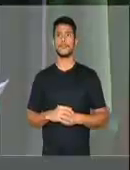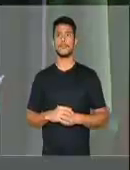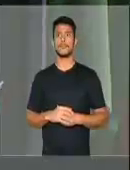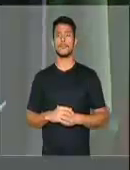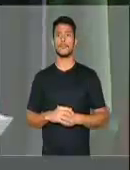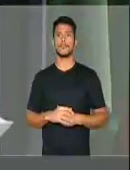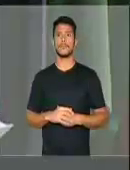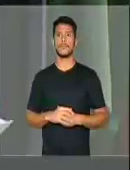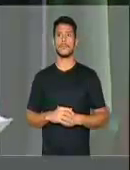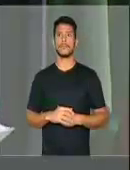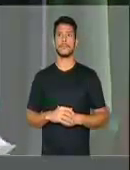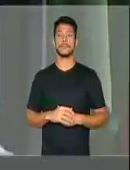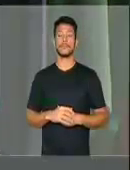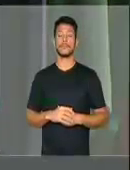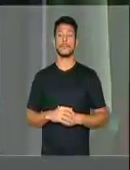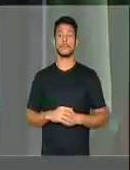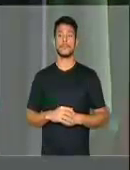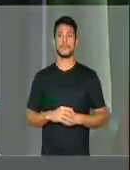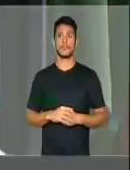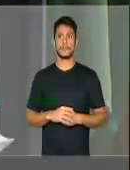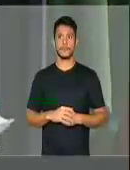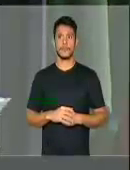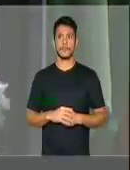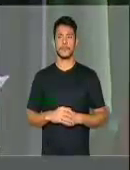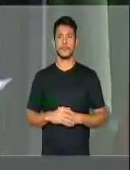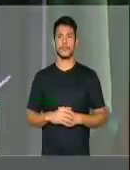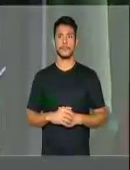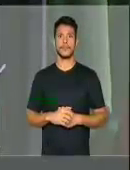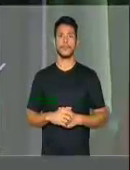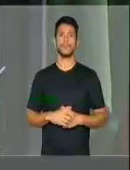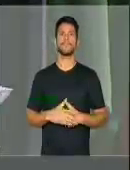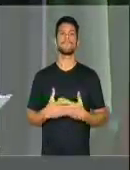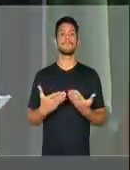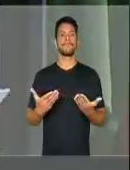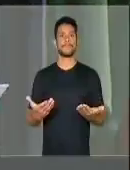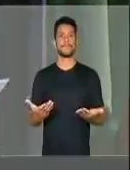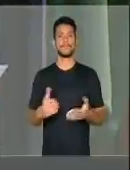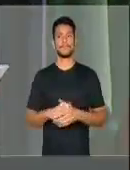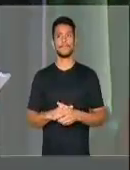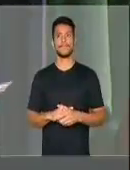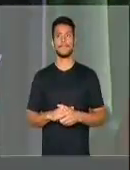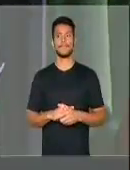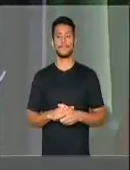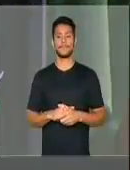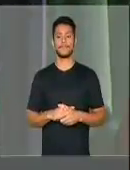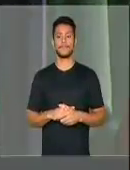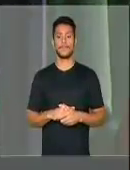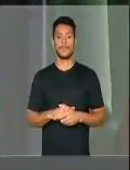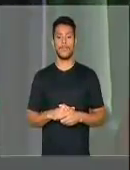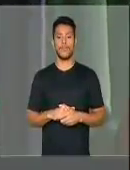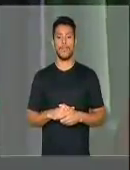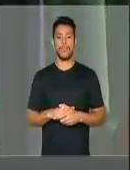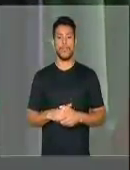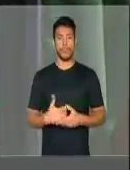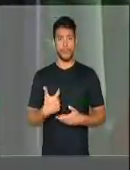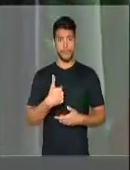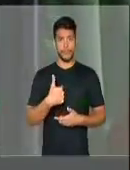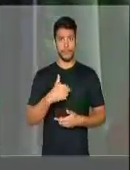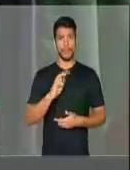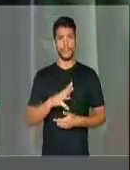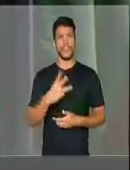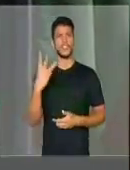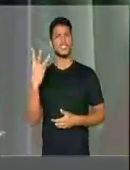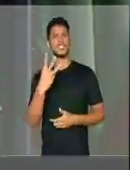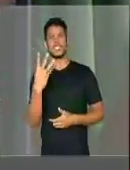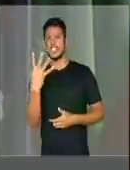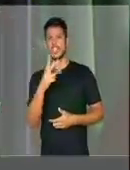recuperasse o tempo do deputado Paulo Folletti, falará pela liderança do PSB. Vamos lá, presidente. Eu, pela terceira ou quarta